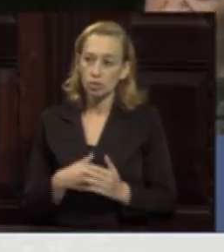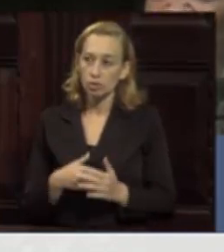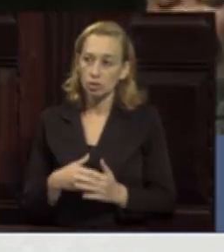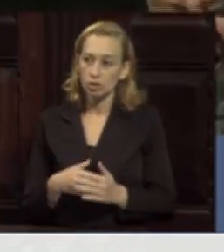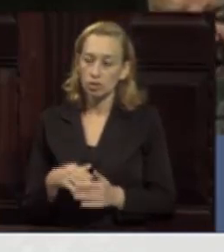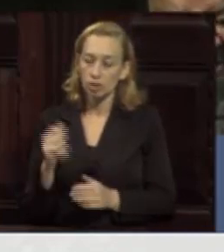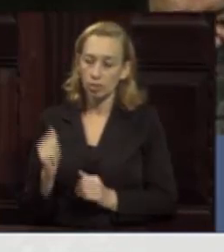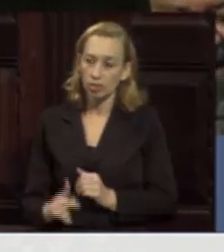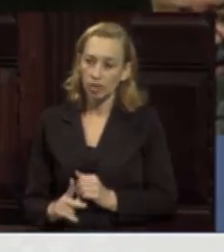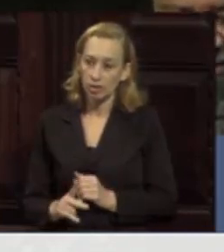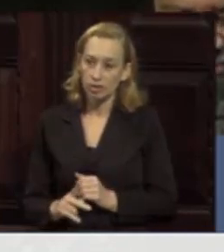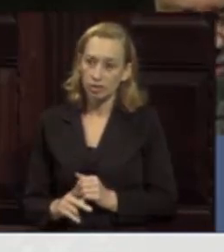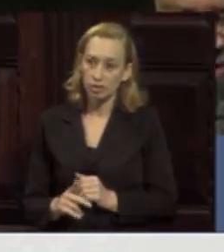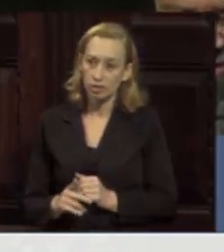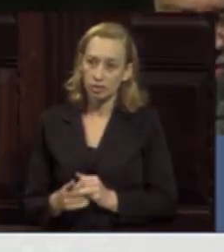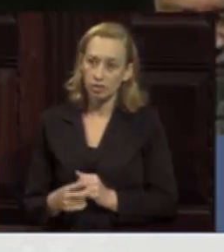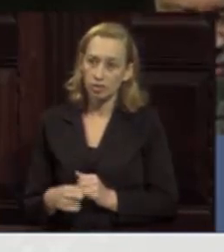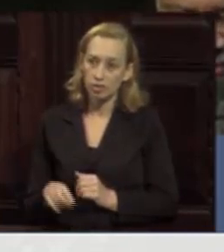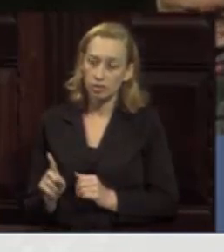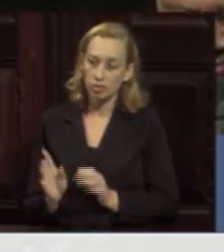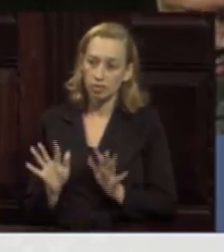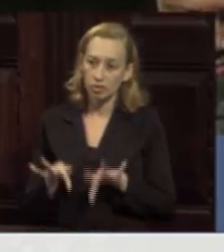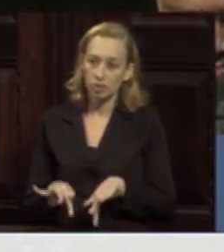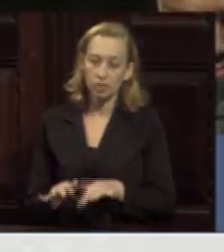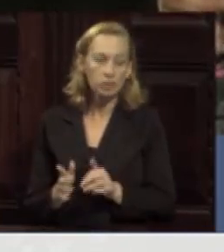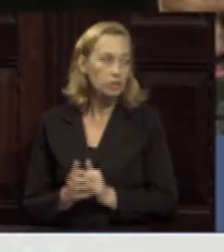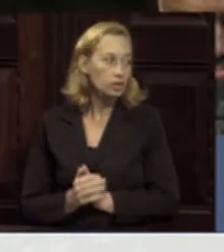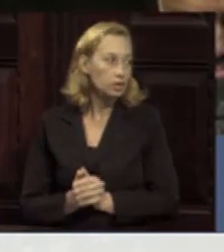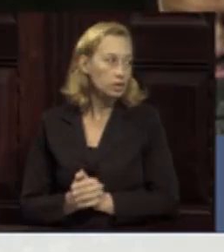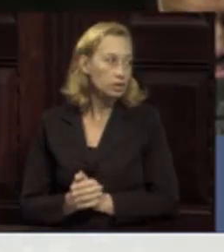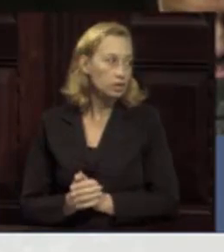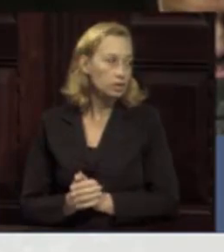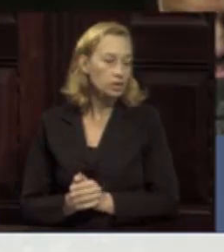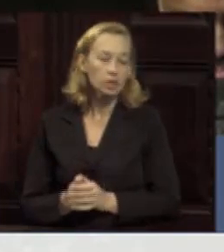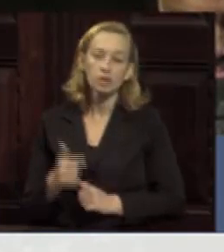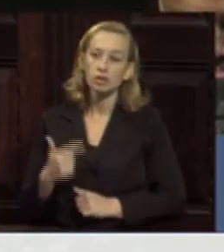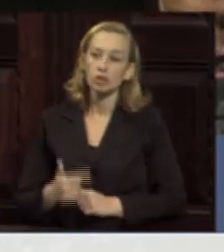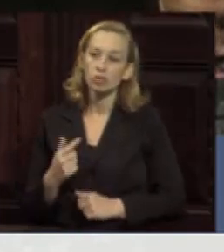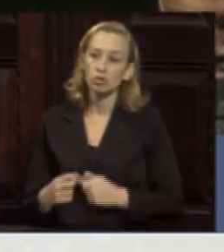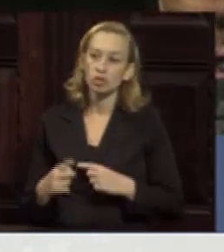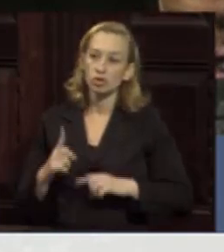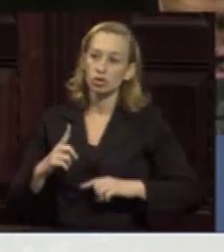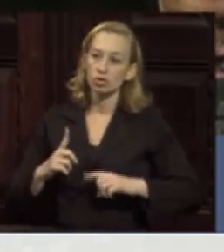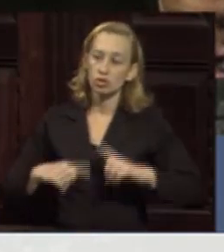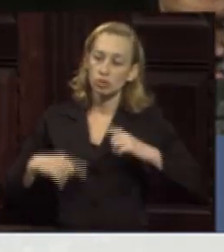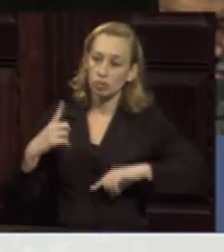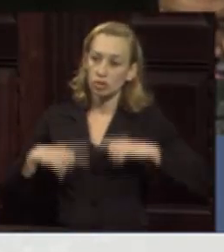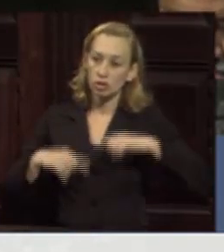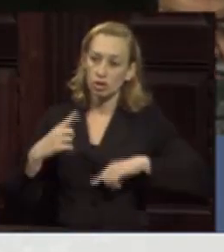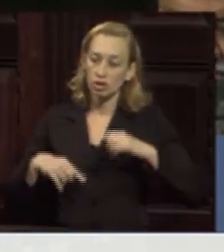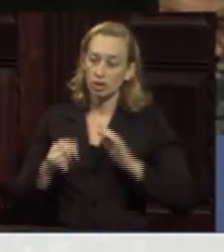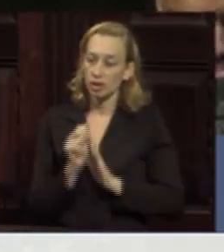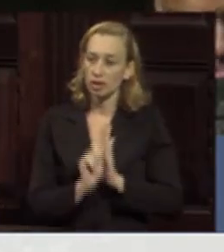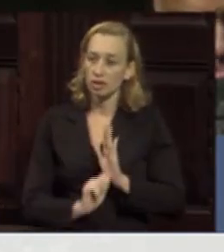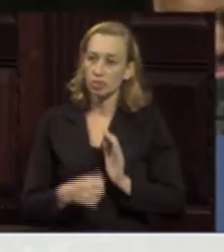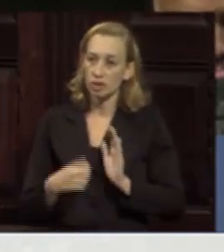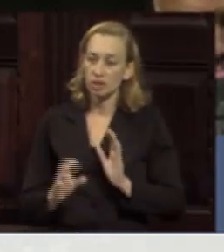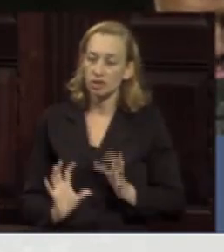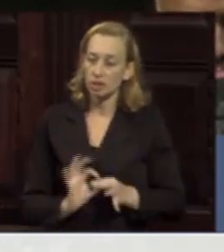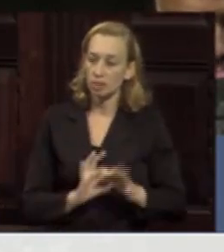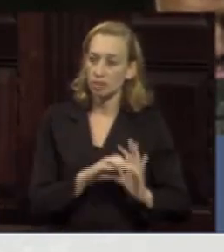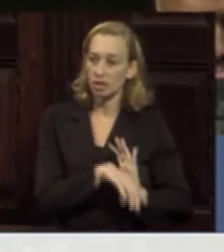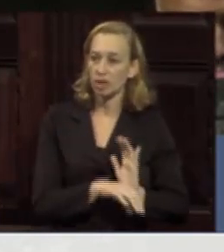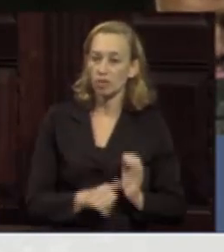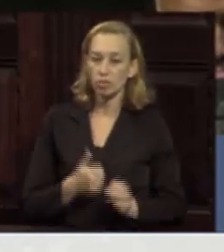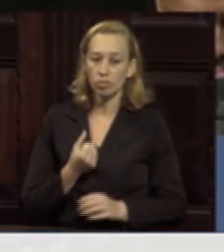estão. Aprovado. Vai à redação final. Em segunda discussão, redação do vencido assim emendada. Projeto de